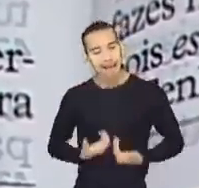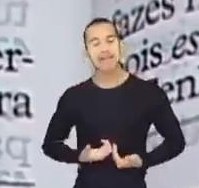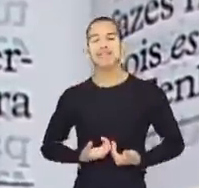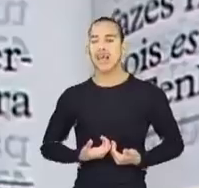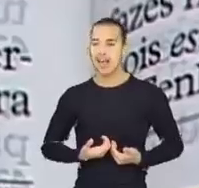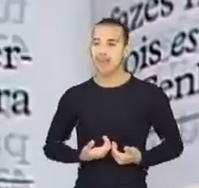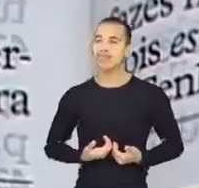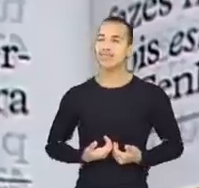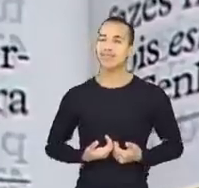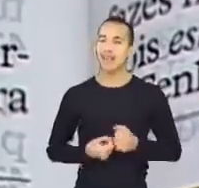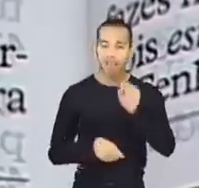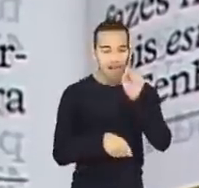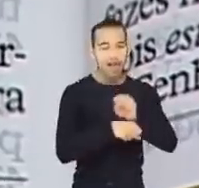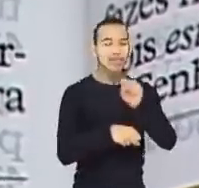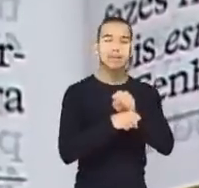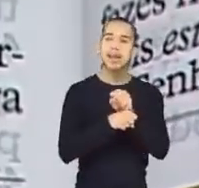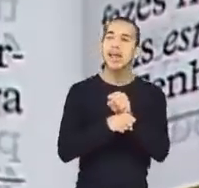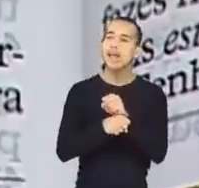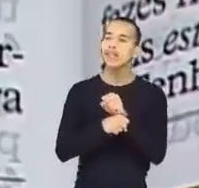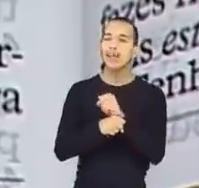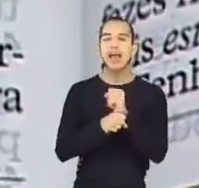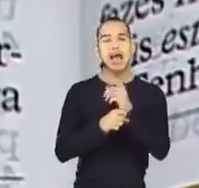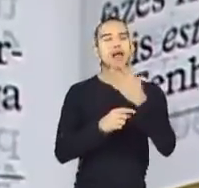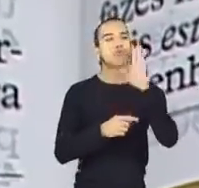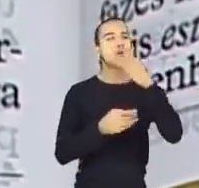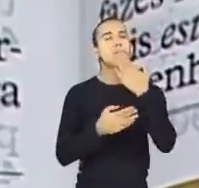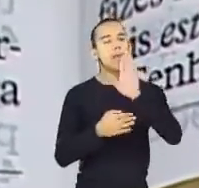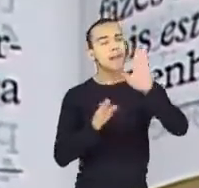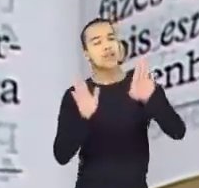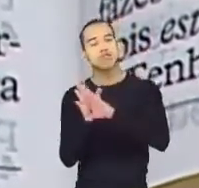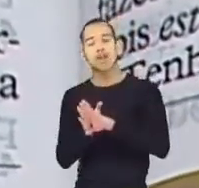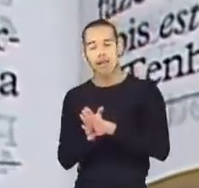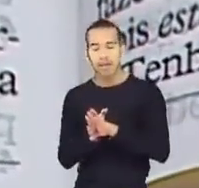desfaleceram esperando por tua promessa.